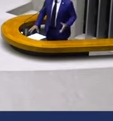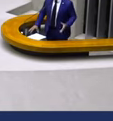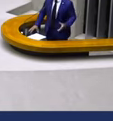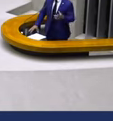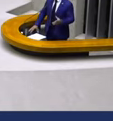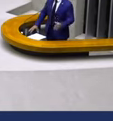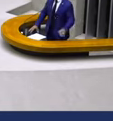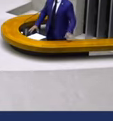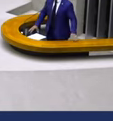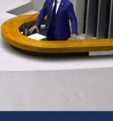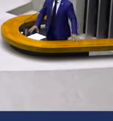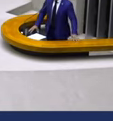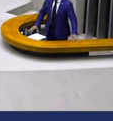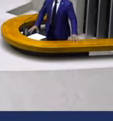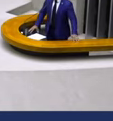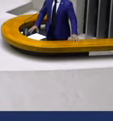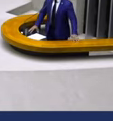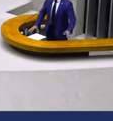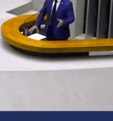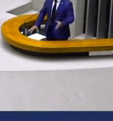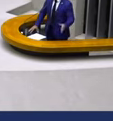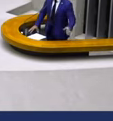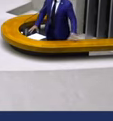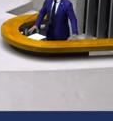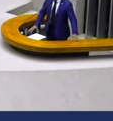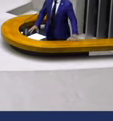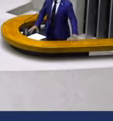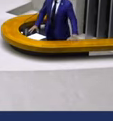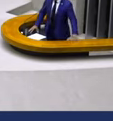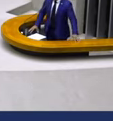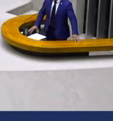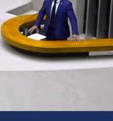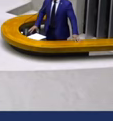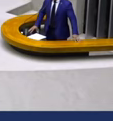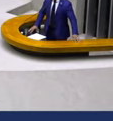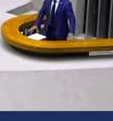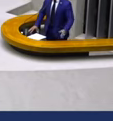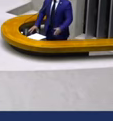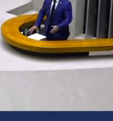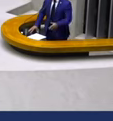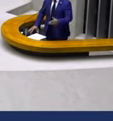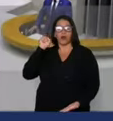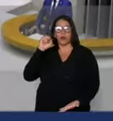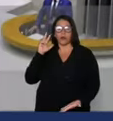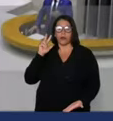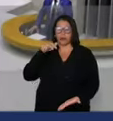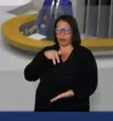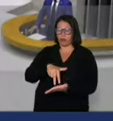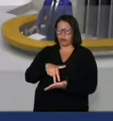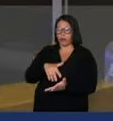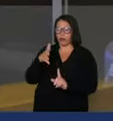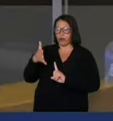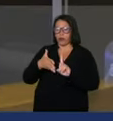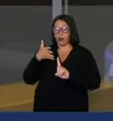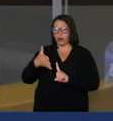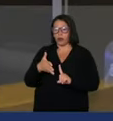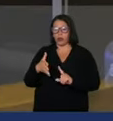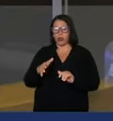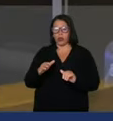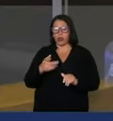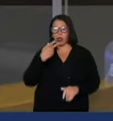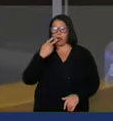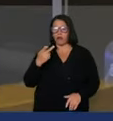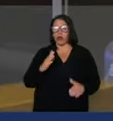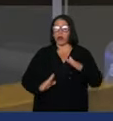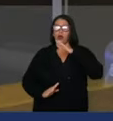nem assumiu, espero que não assuma, e já está destruindo o Brasil. Ele falou horrores a respeito do teto de